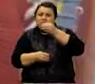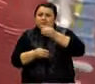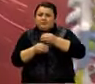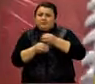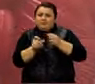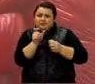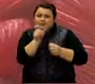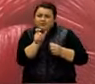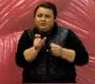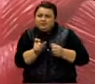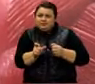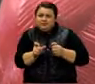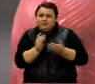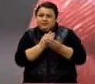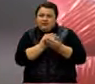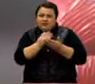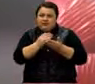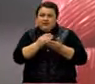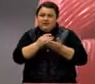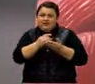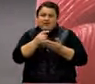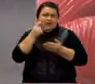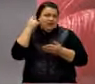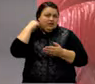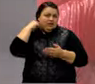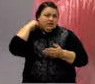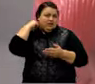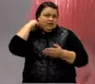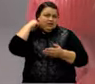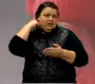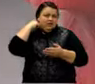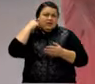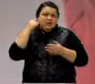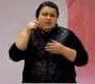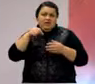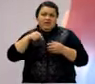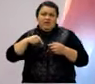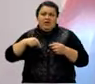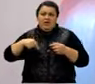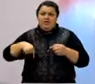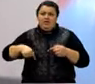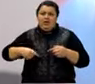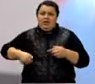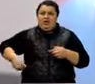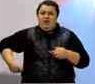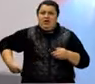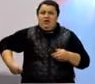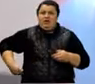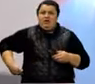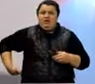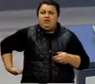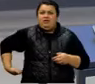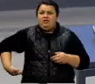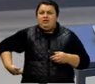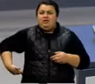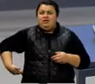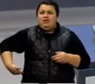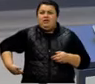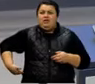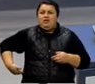aqui, nessa região cervical, e vai até a região lombar, a